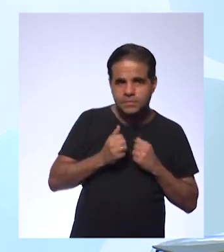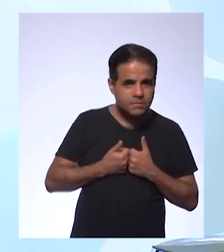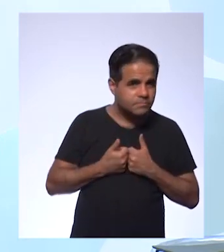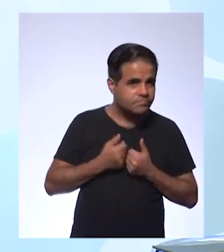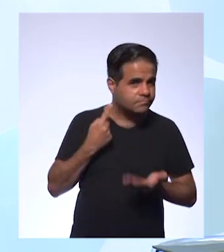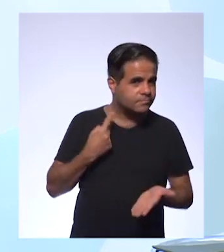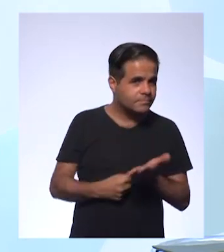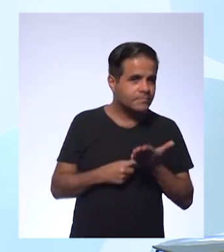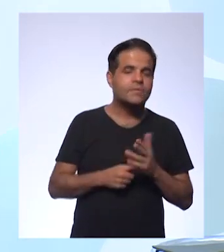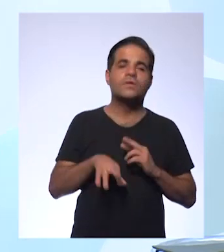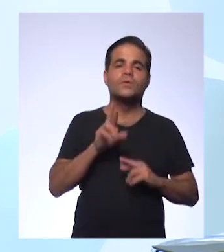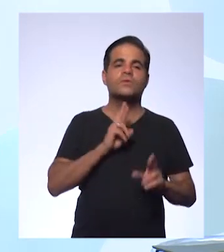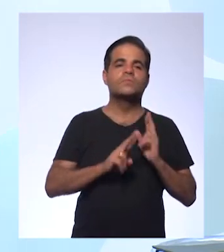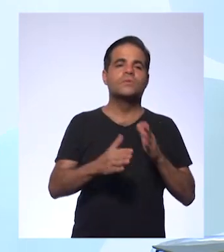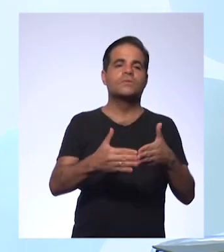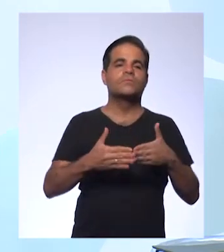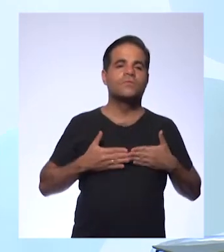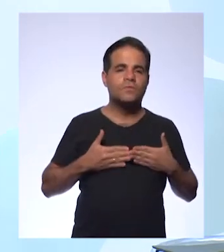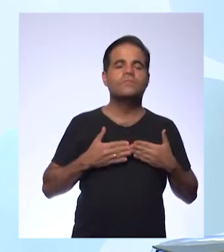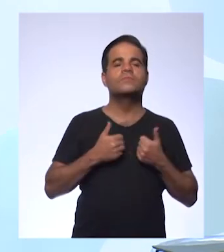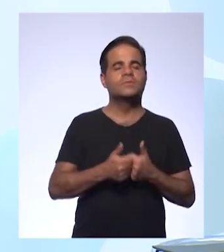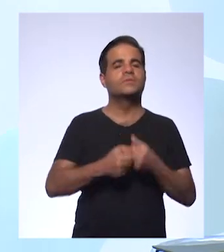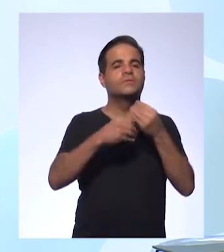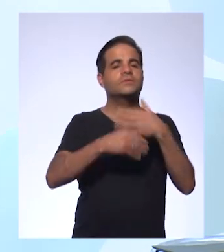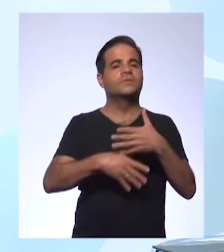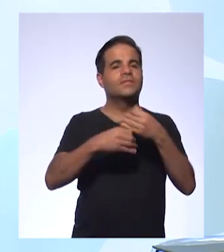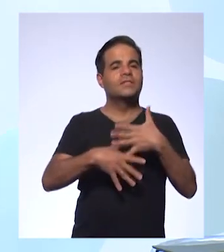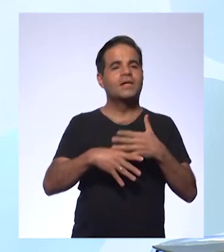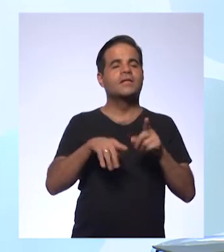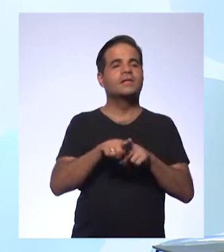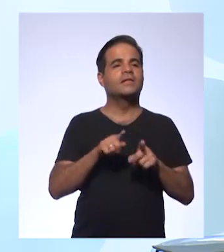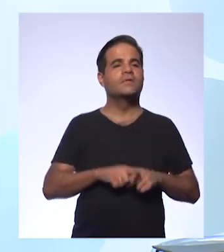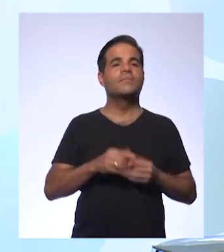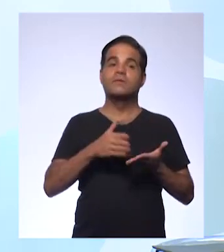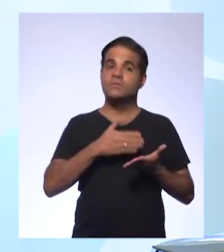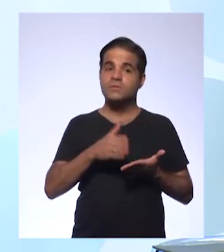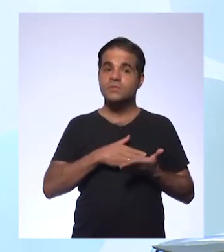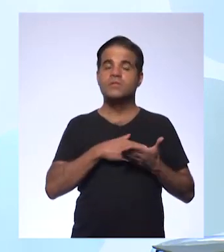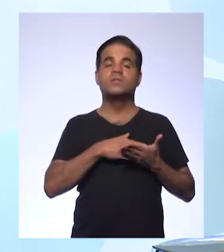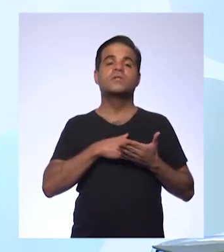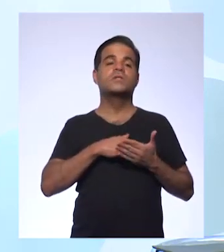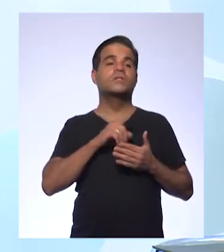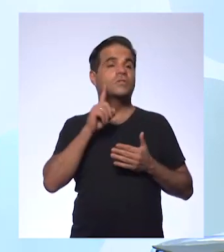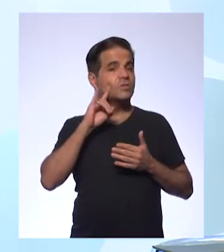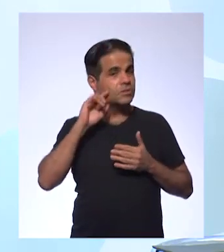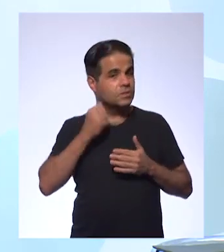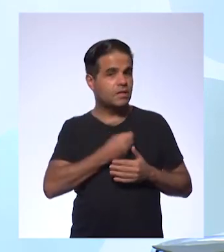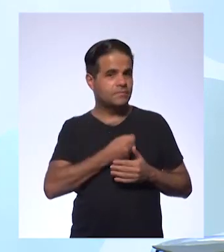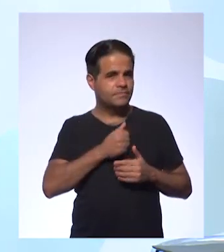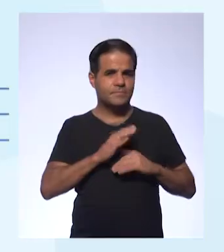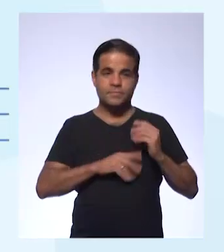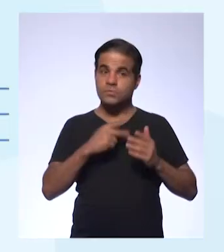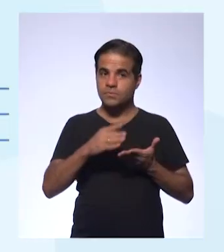Então, respondam, por favor, no chat e no diário de práticas e vivências ou no seu caderno.